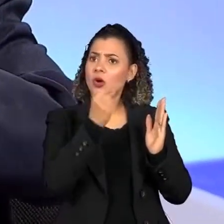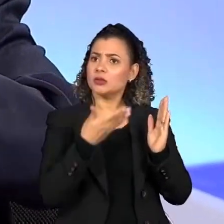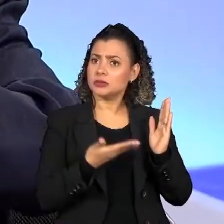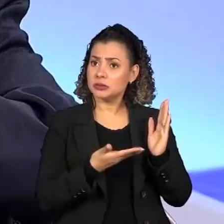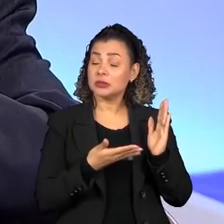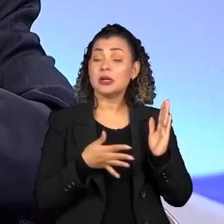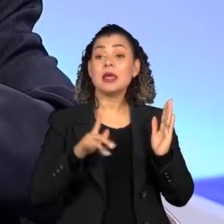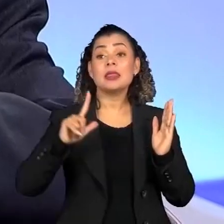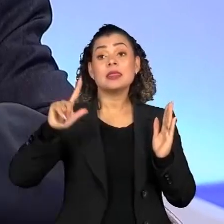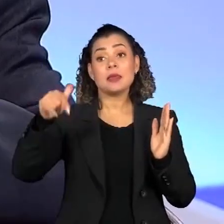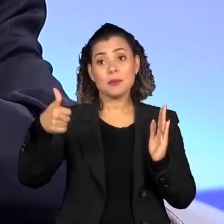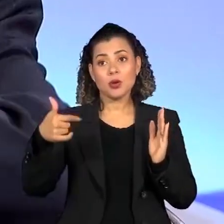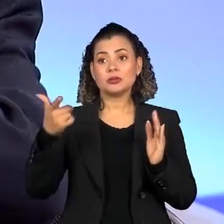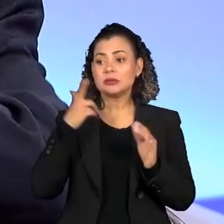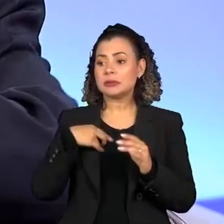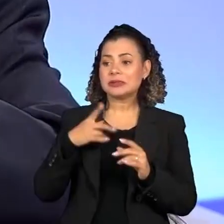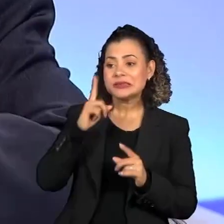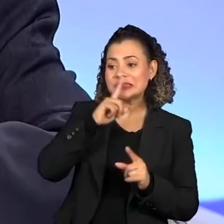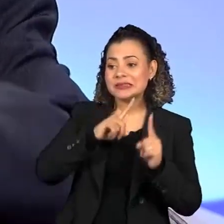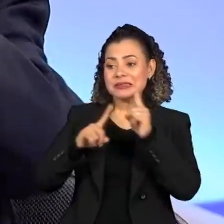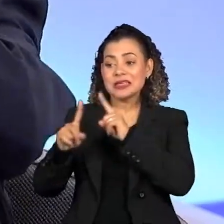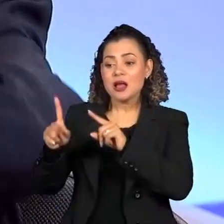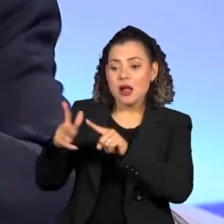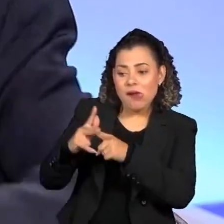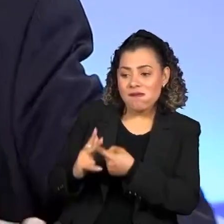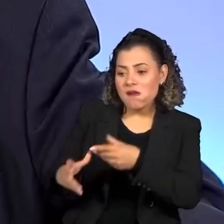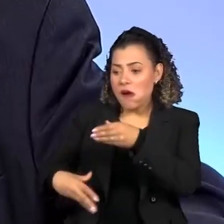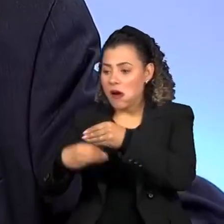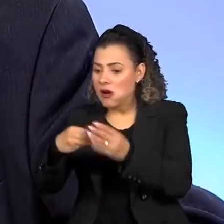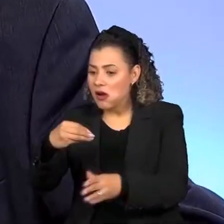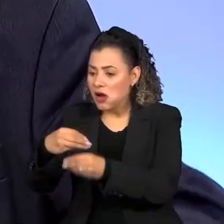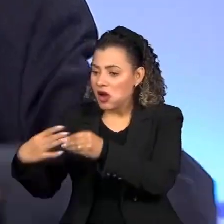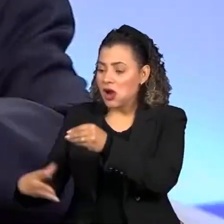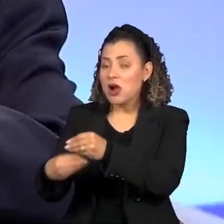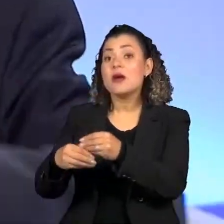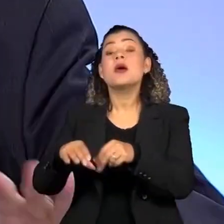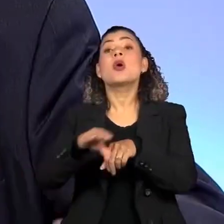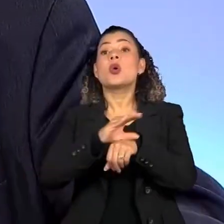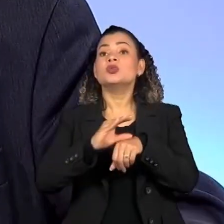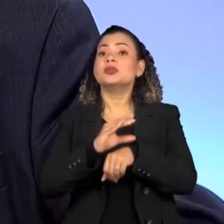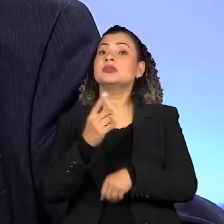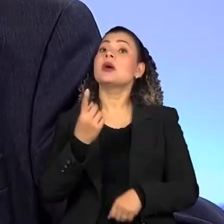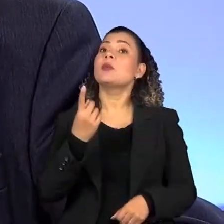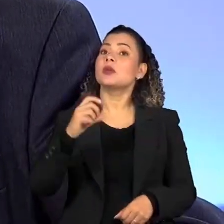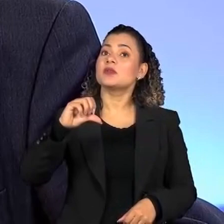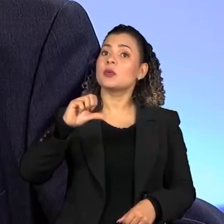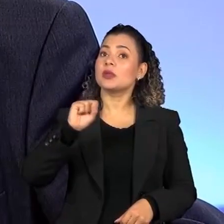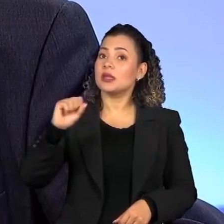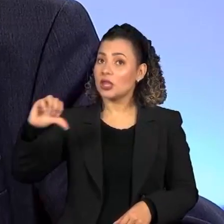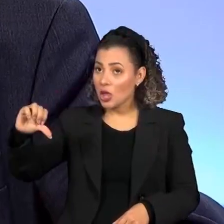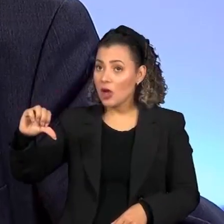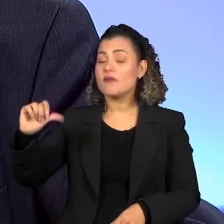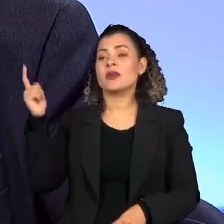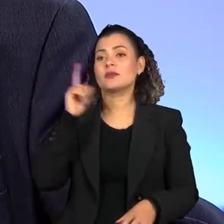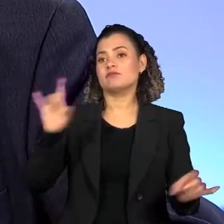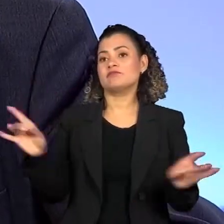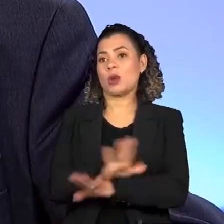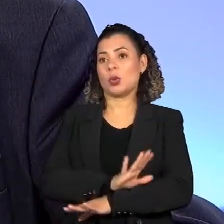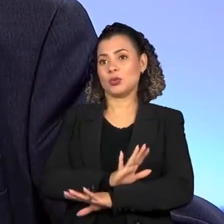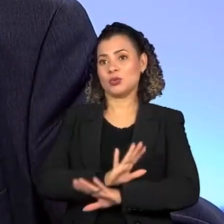os furos que foram achando foram sendo corrigidos e na Constituição de 89 tudo isso ficou pacificado